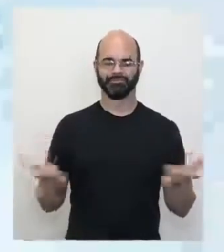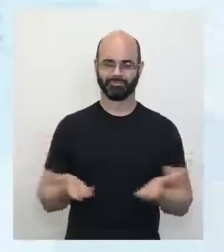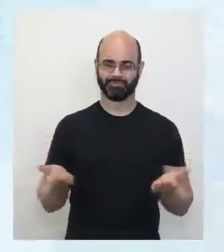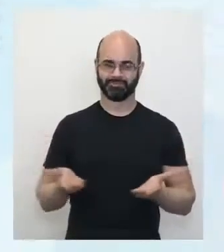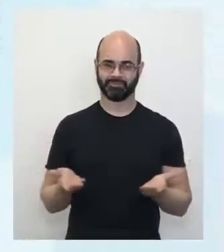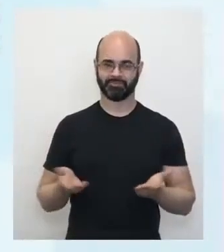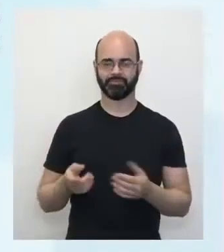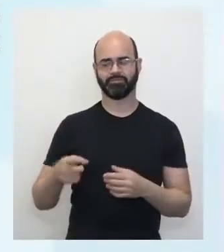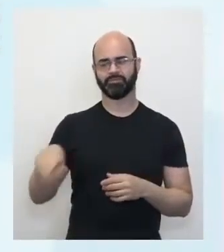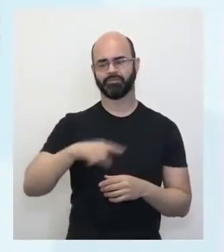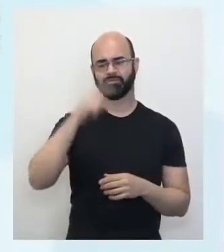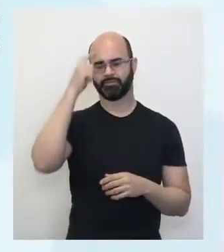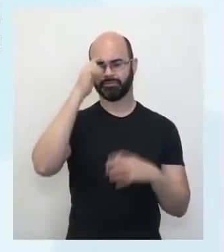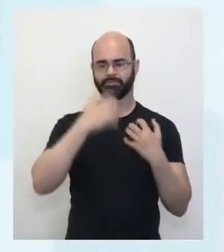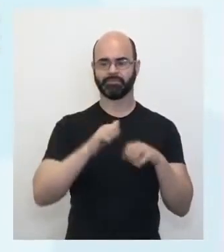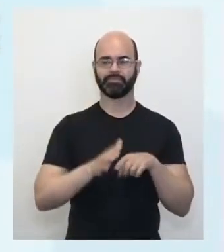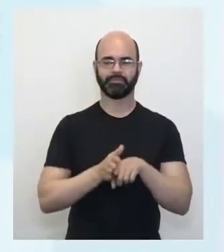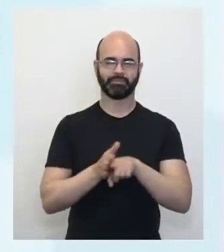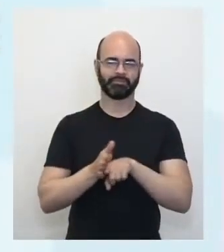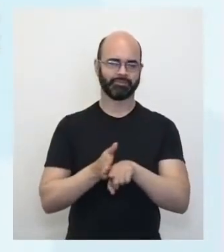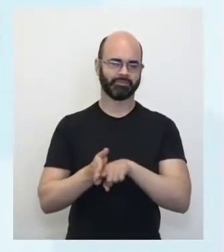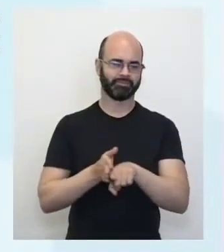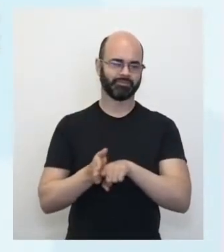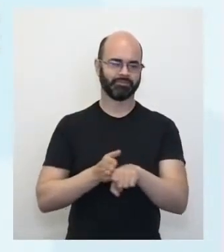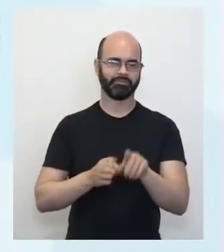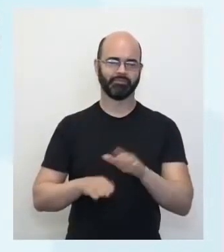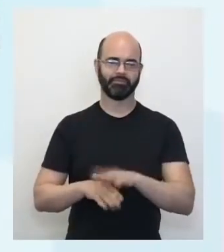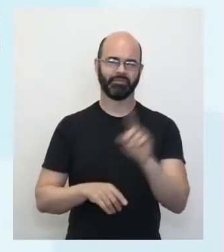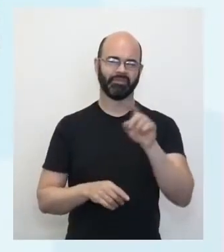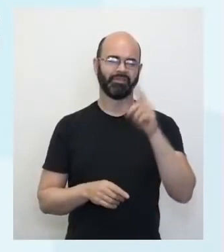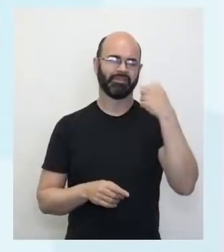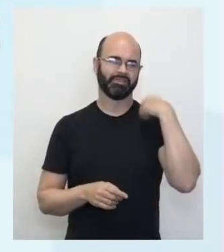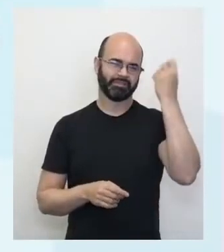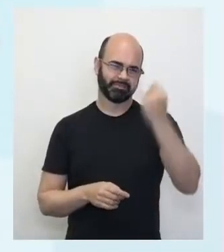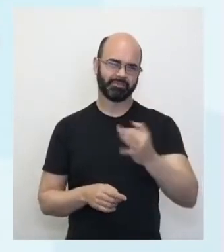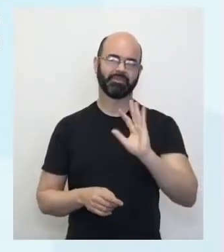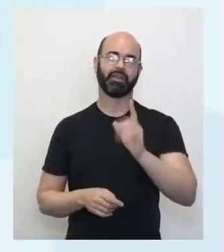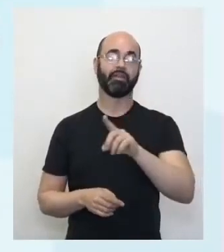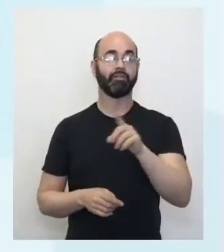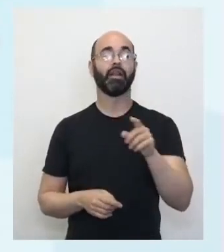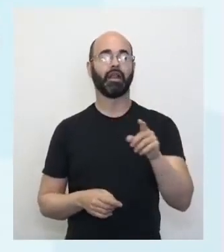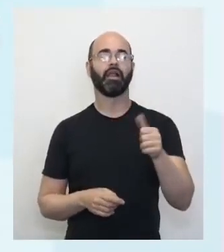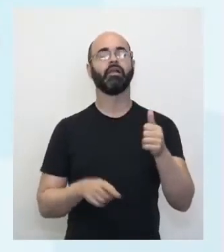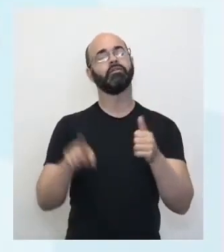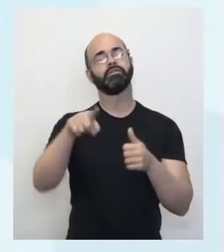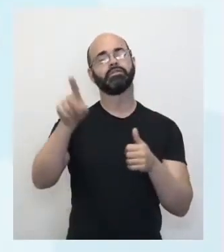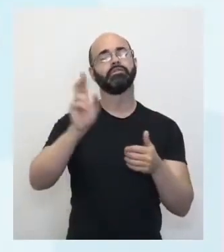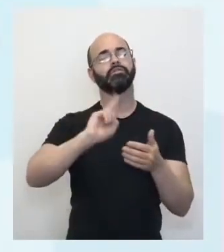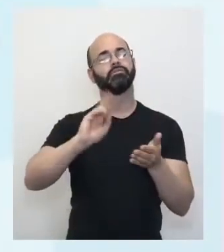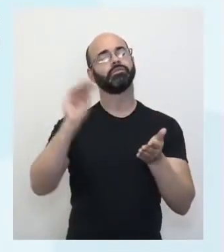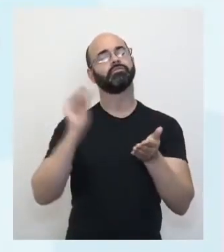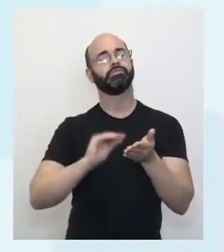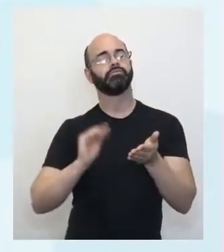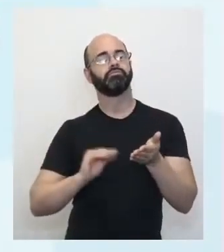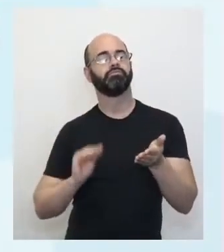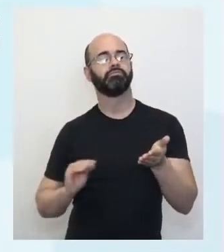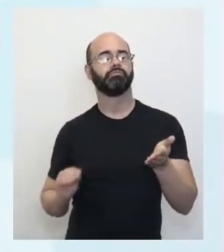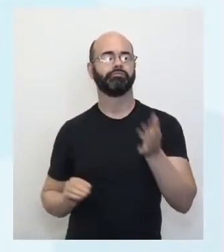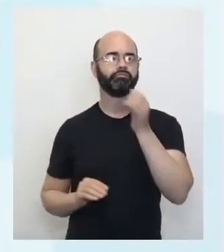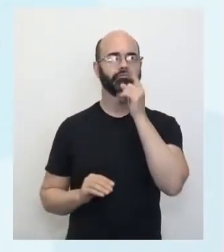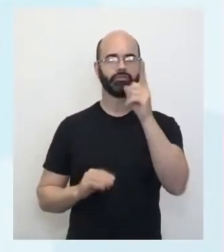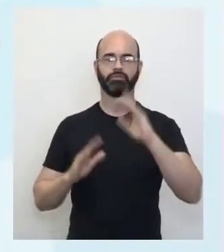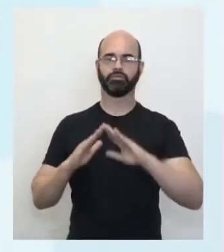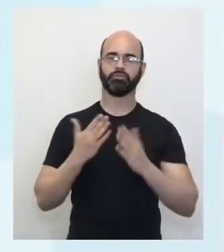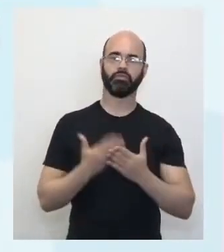para pesquisar um pouco mais, consolidar o que vocês já viram sobre abaixo-assinado, criar um abaixo-assinado, ver na sua escola, no